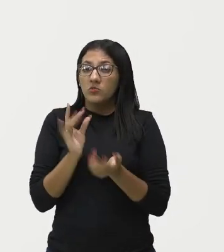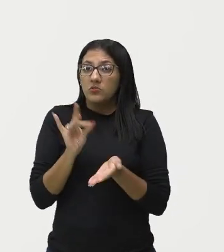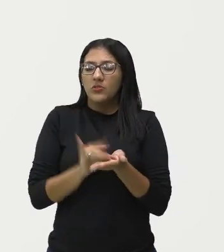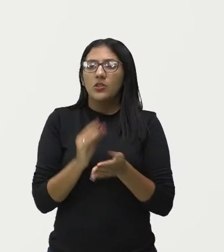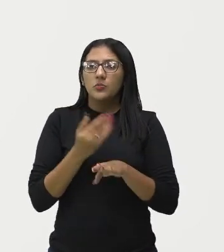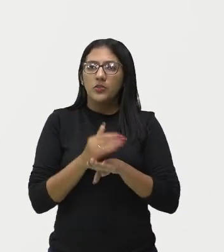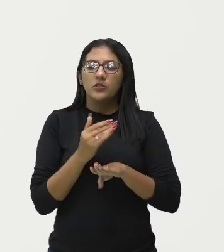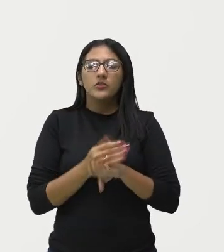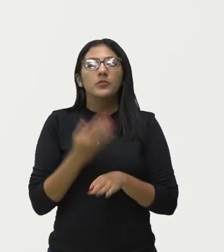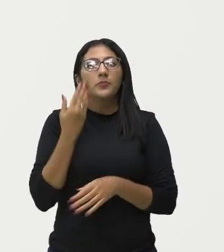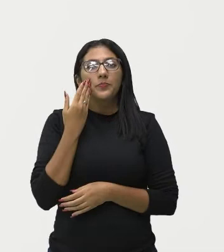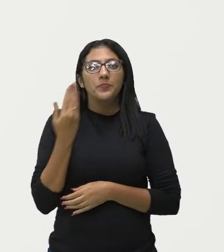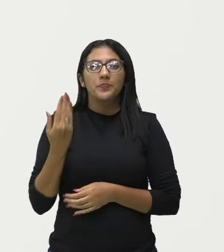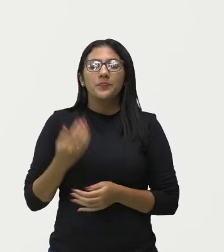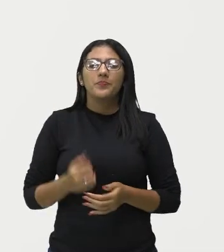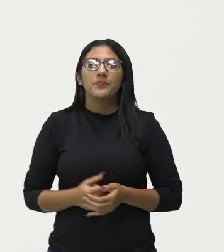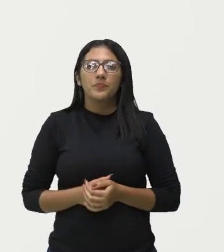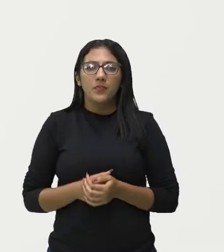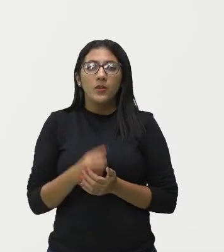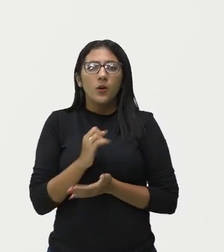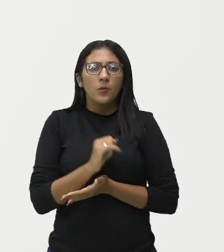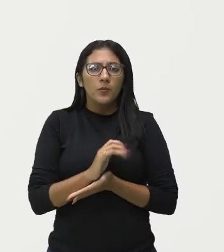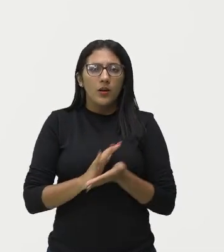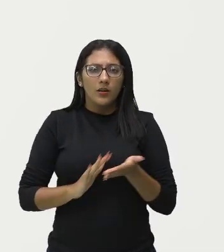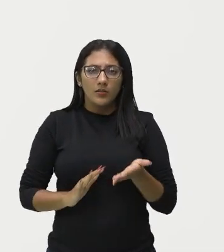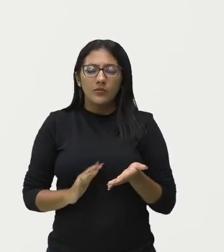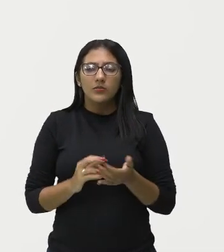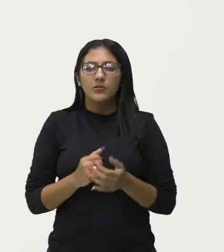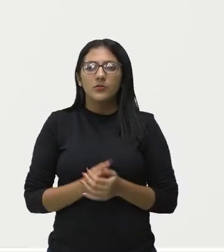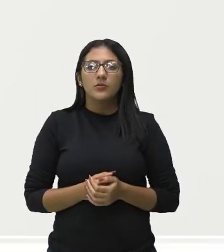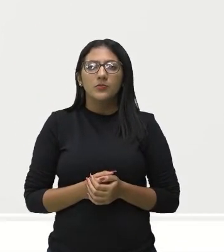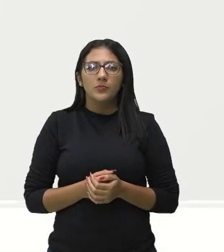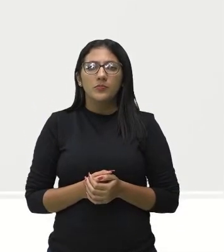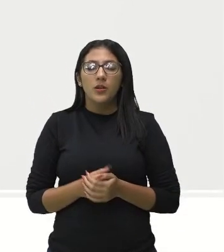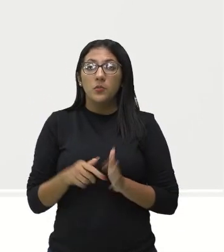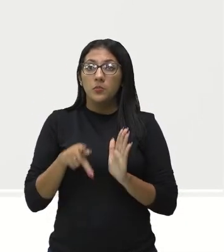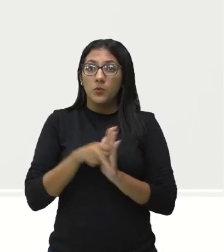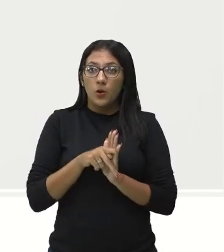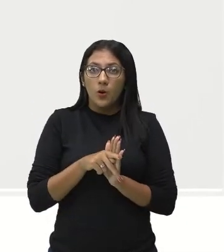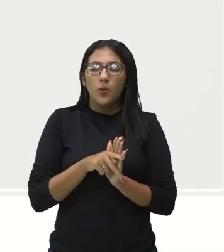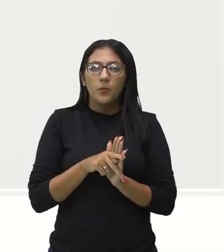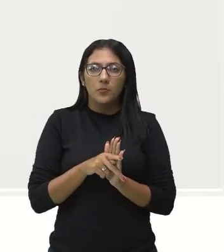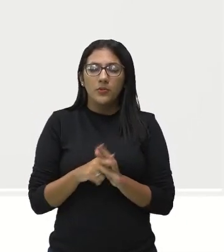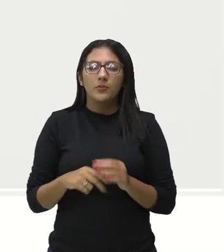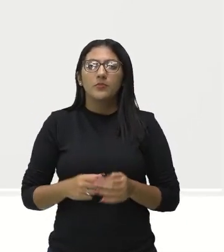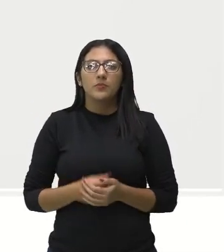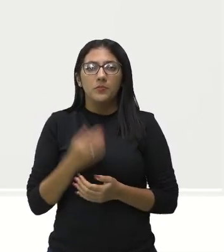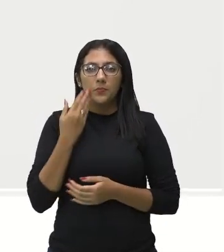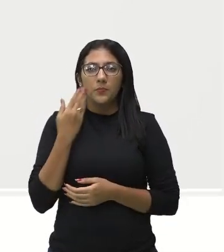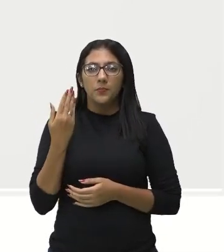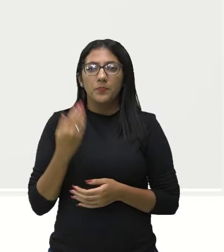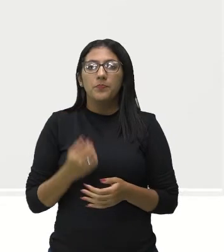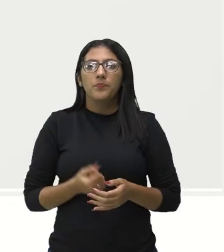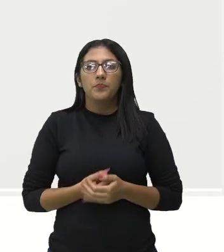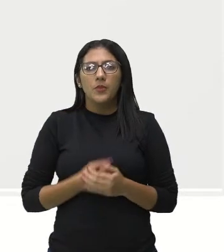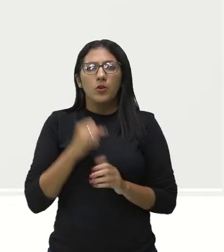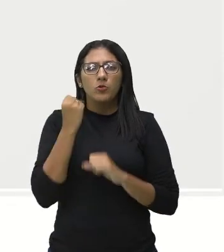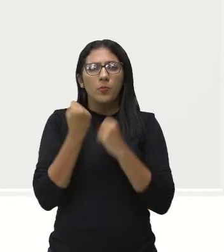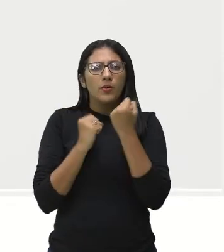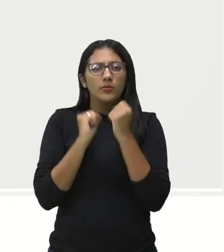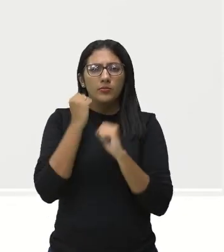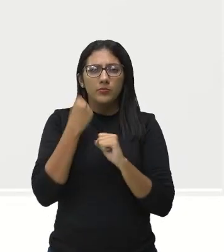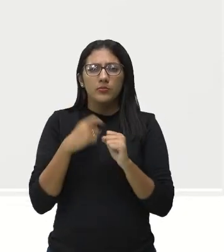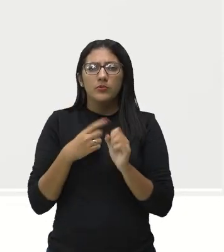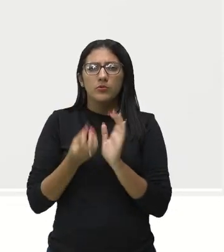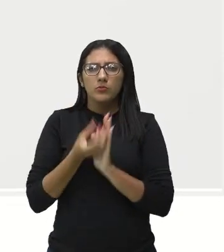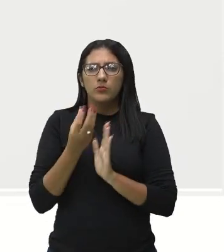tá? Olha só, uma questão aí de vestibular, tá? E diz o seguinte, uma indústria irá produzir